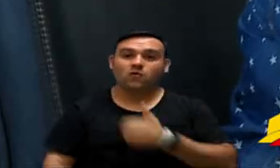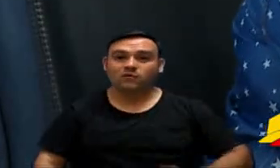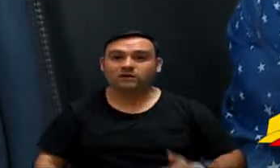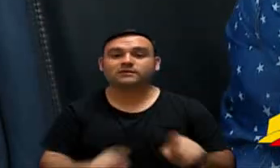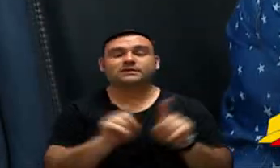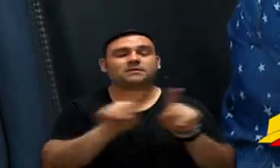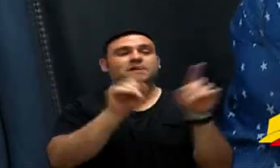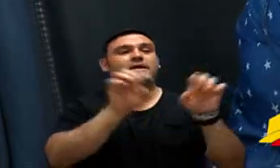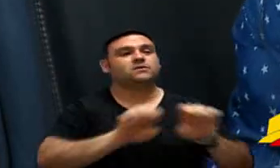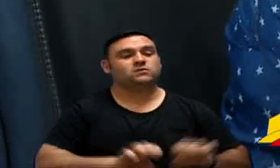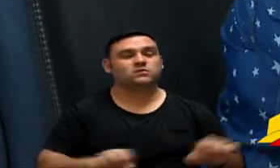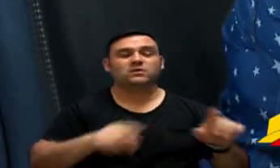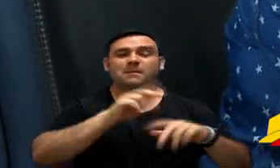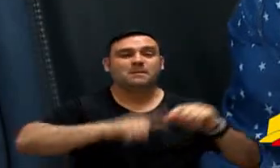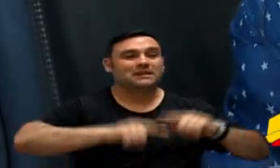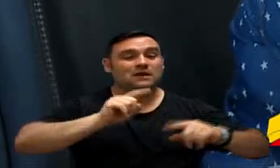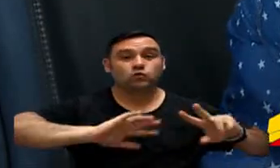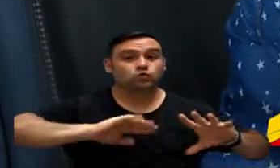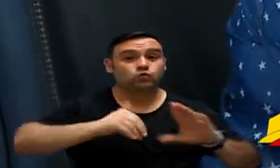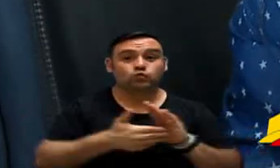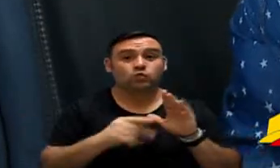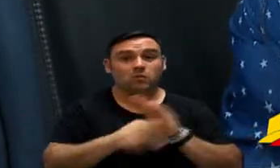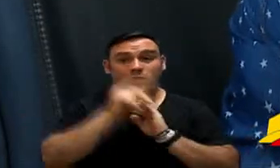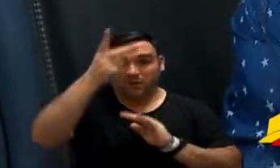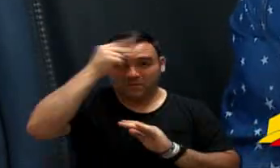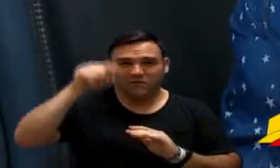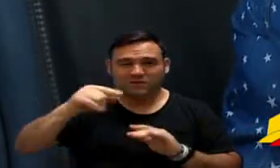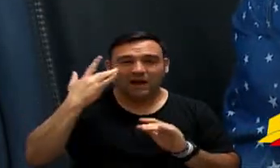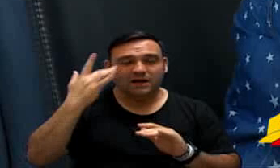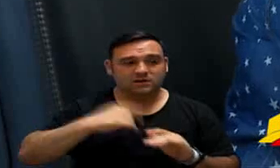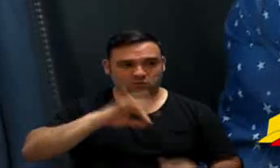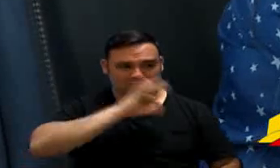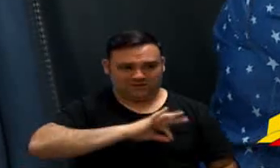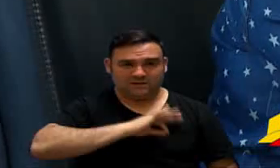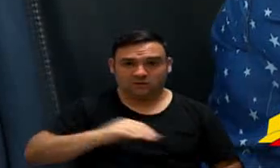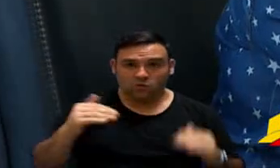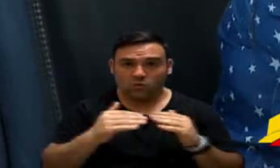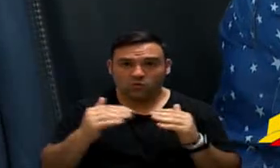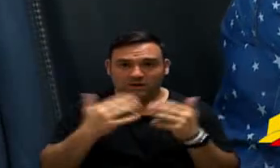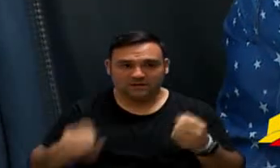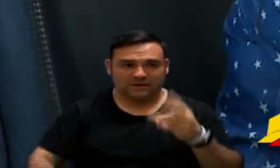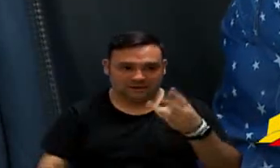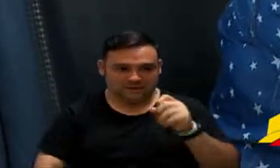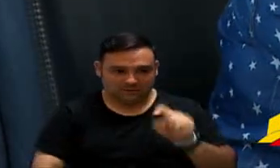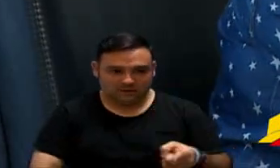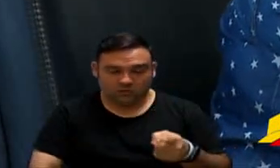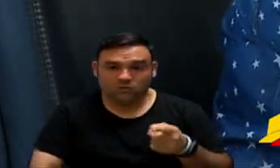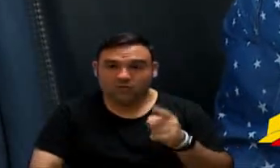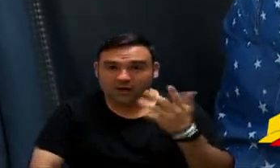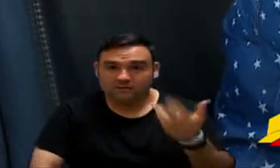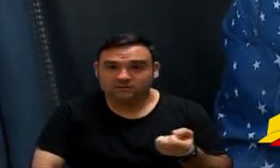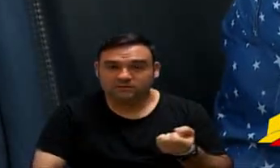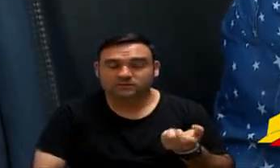estrutura municipal e material didático municipal. O senhor concorda que o salário seja este, de R$3.000?